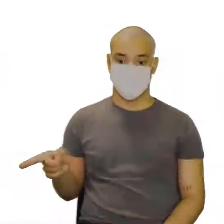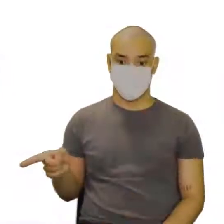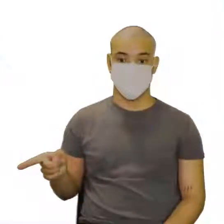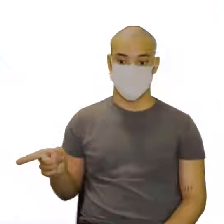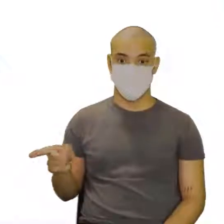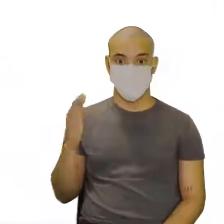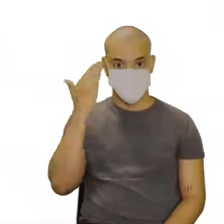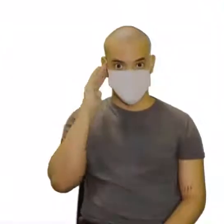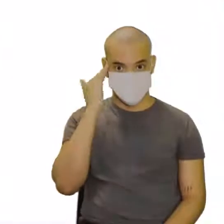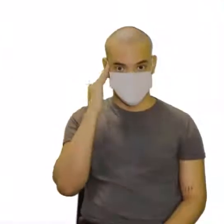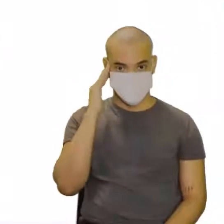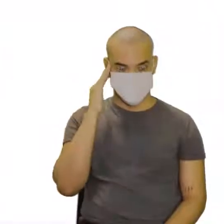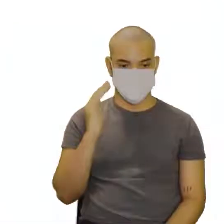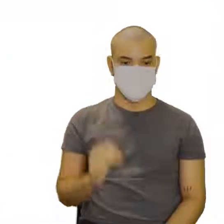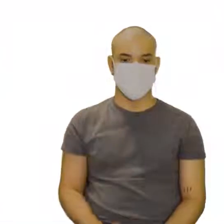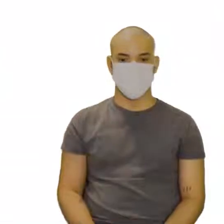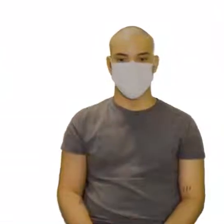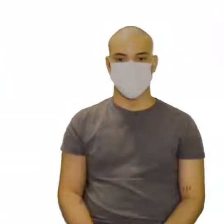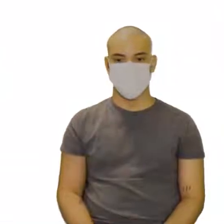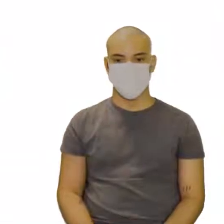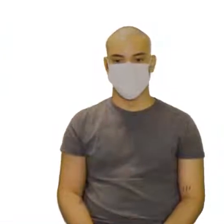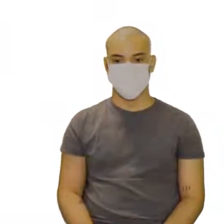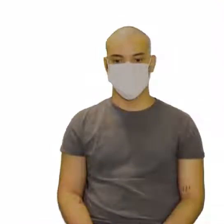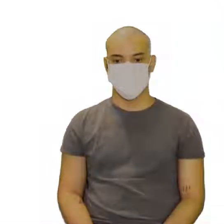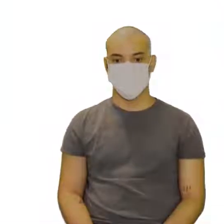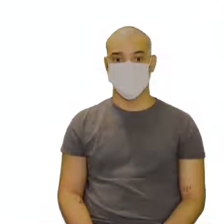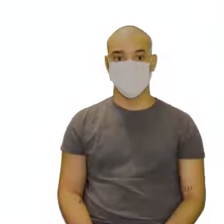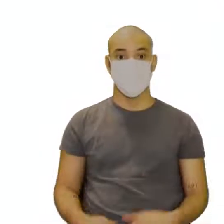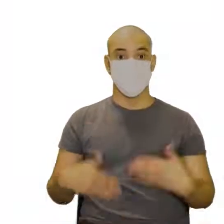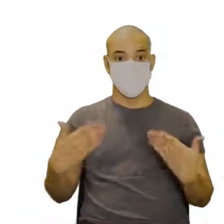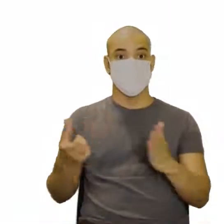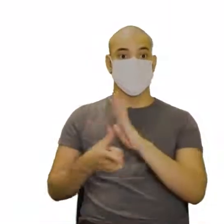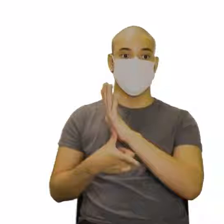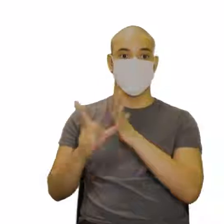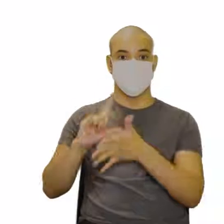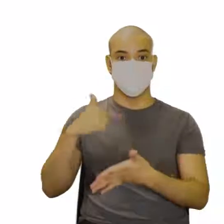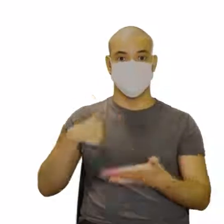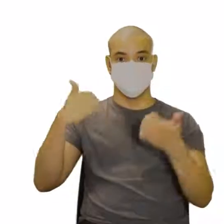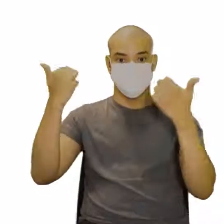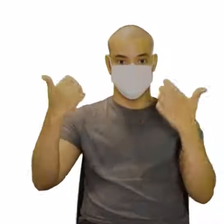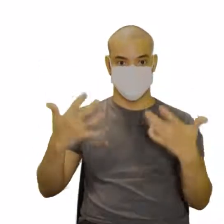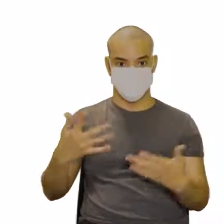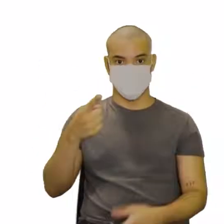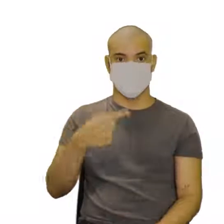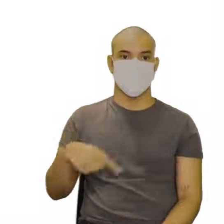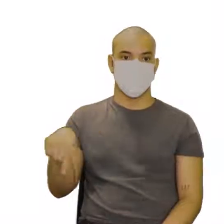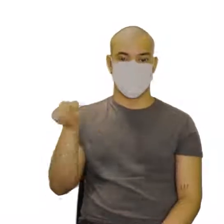isso, galerinha? E como eu tinha falado para vocês, olha só aqui as